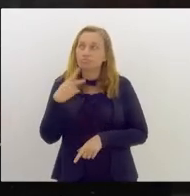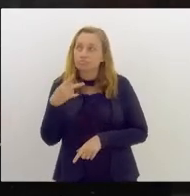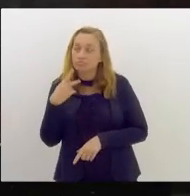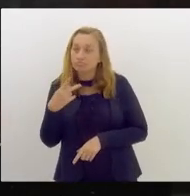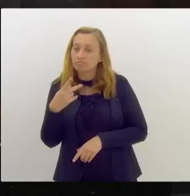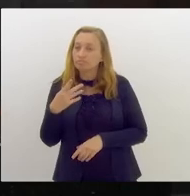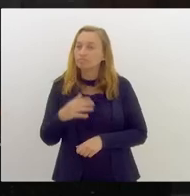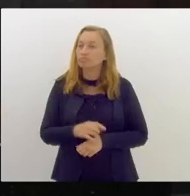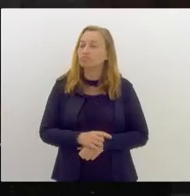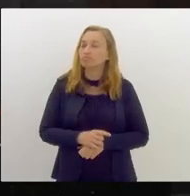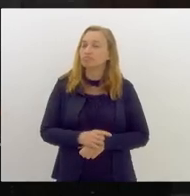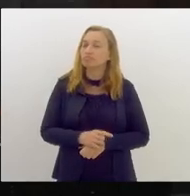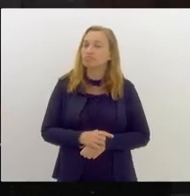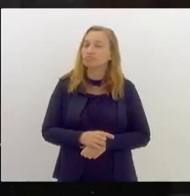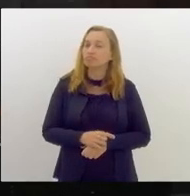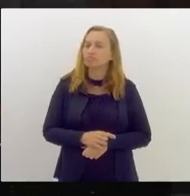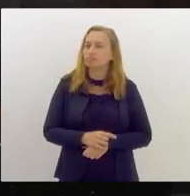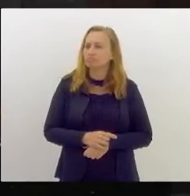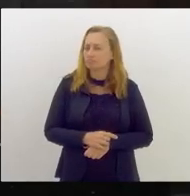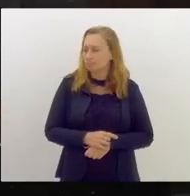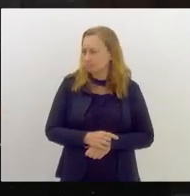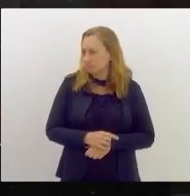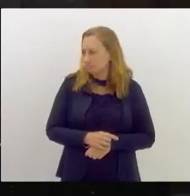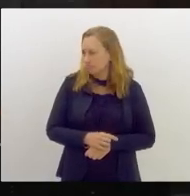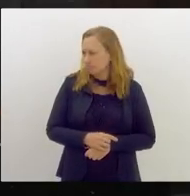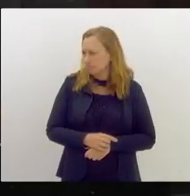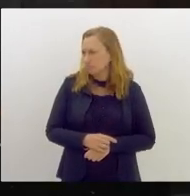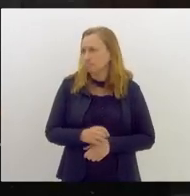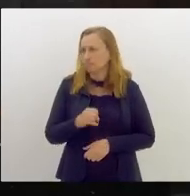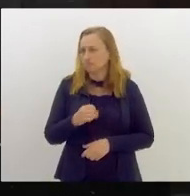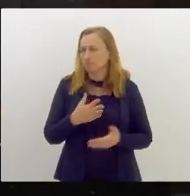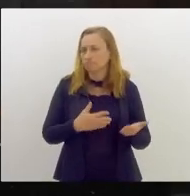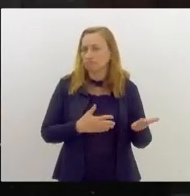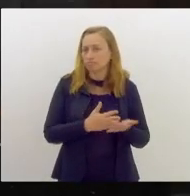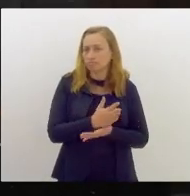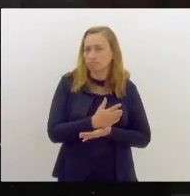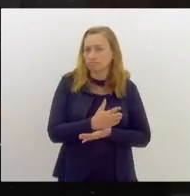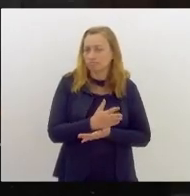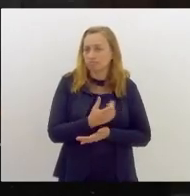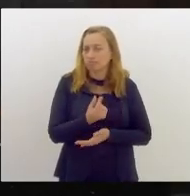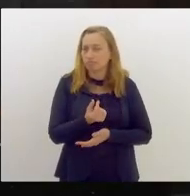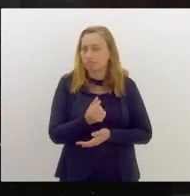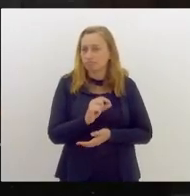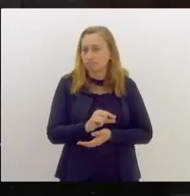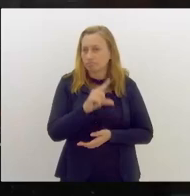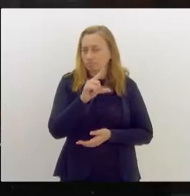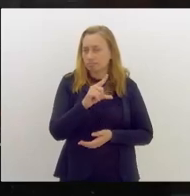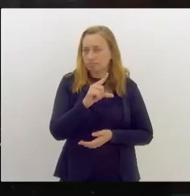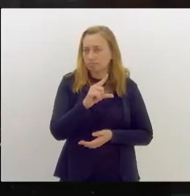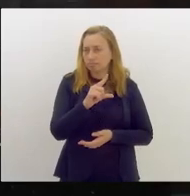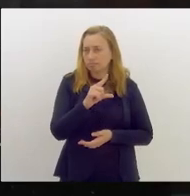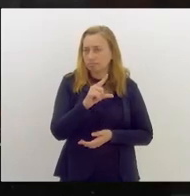de princípio nonagesimal se você aprova um aumento de alíquota nos últimos